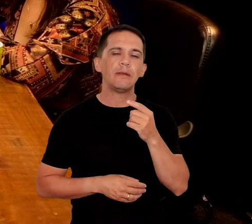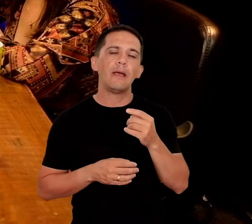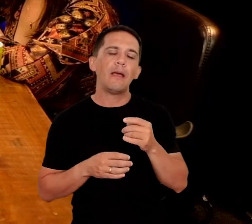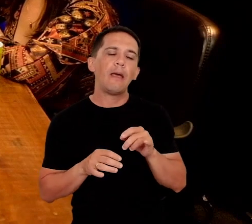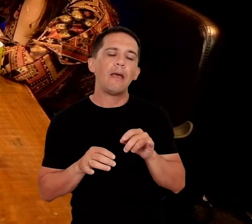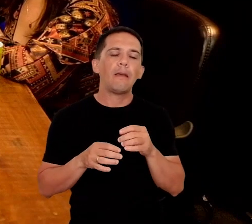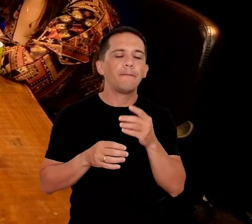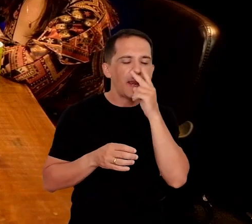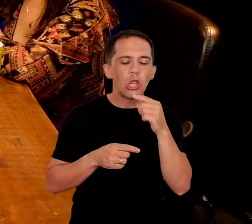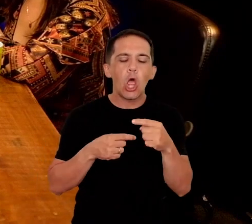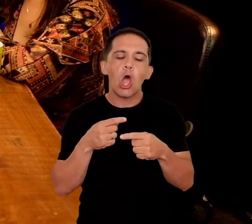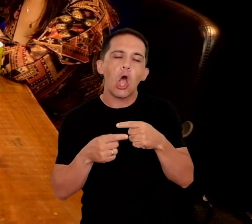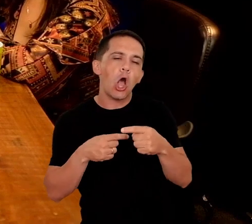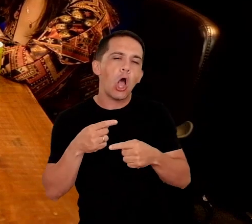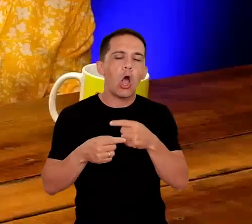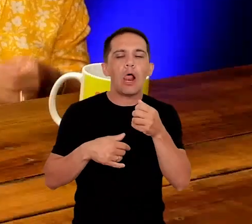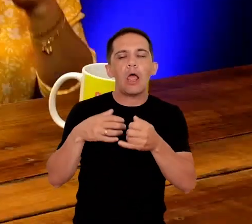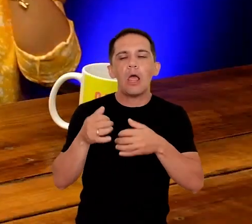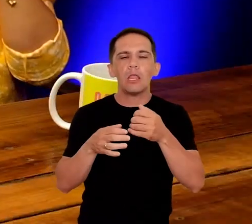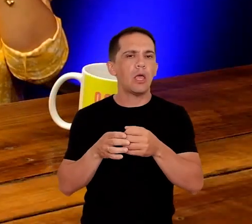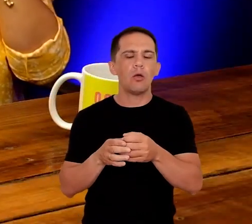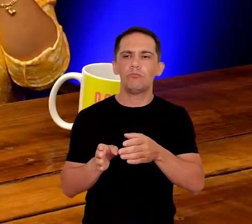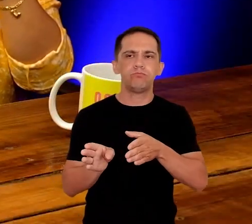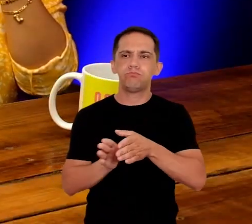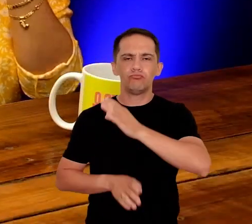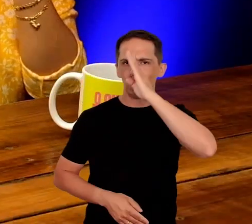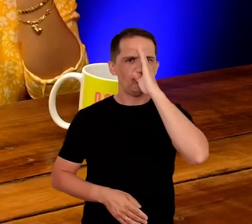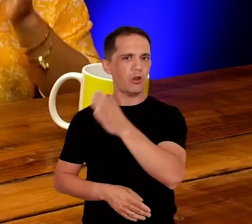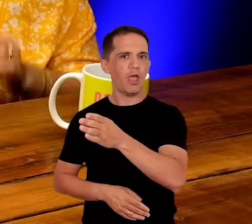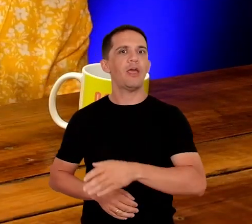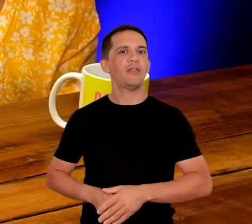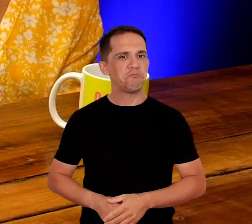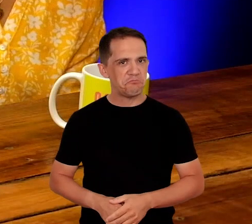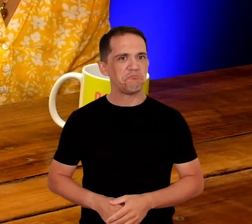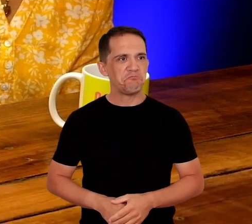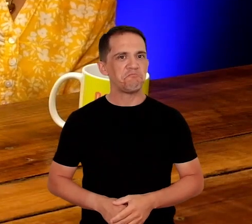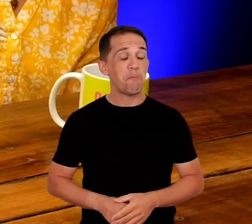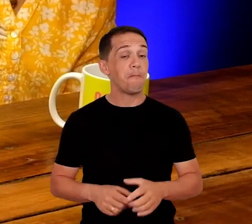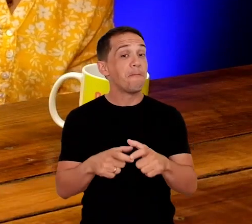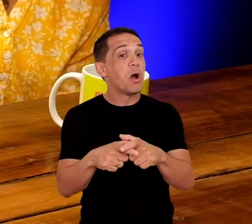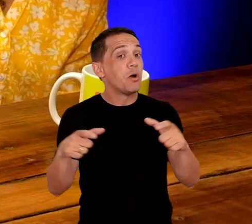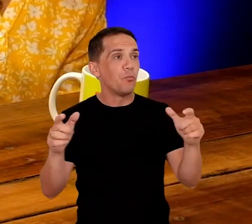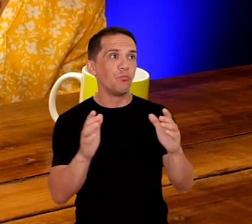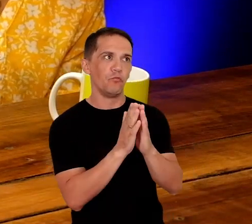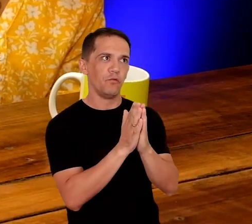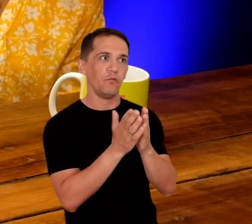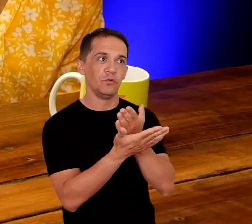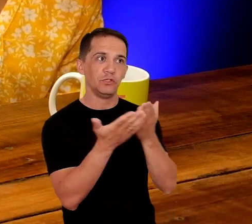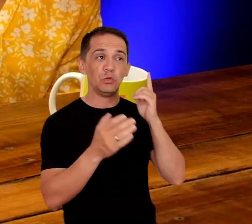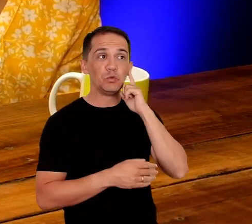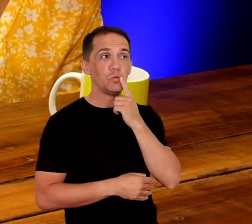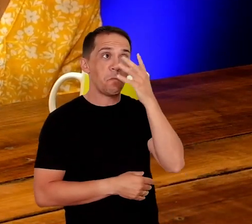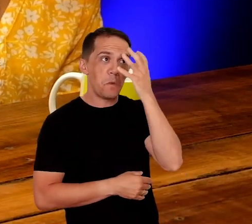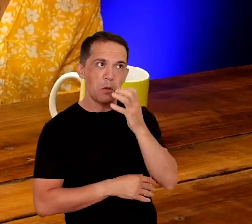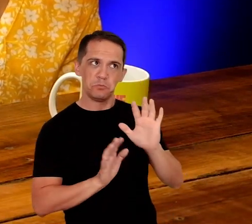exemplo, comunidade surda, não fique bravo, não. A maioria, maioria. né, gosta que as coisas sejam diretas.